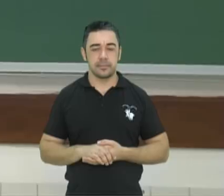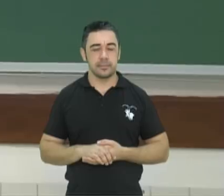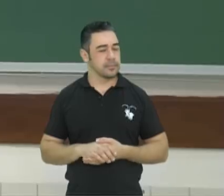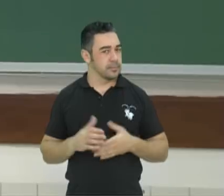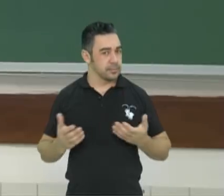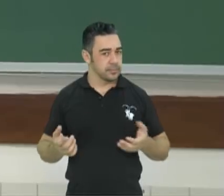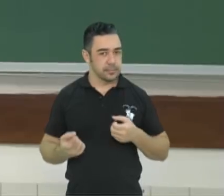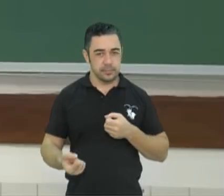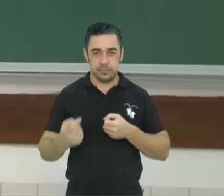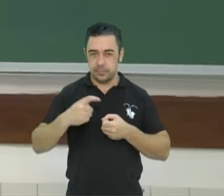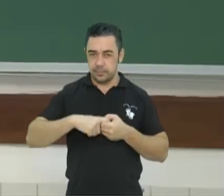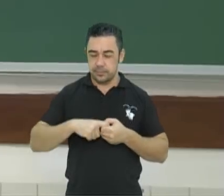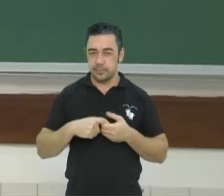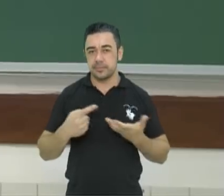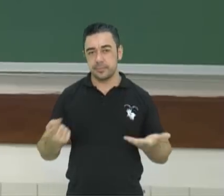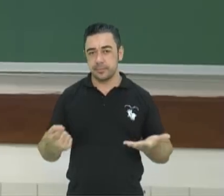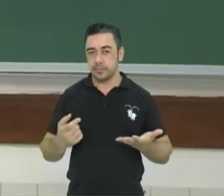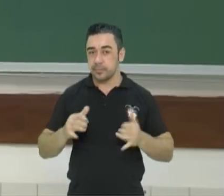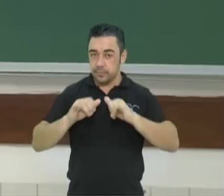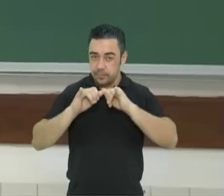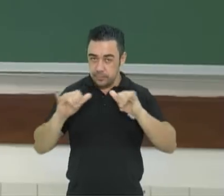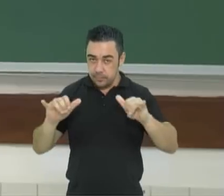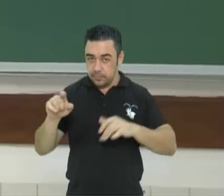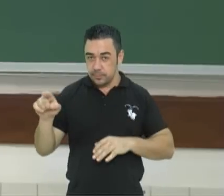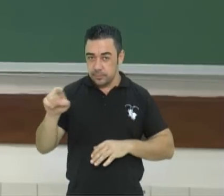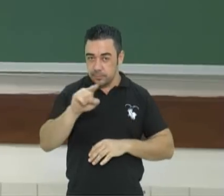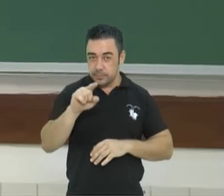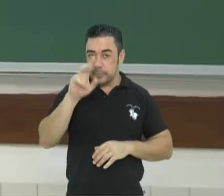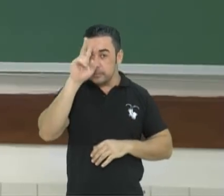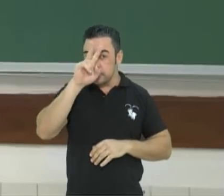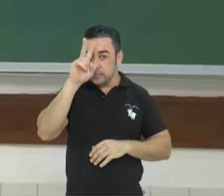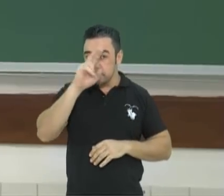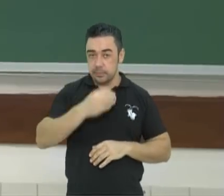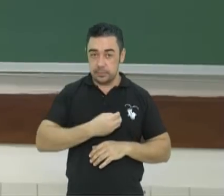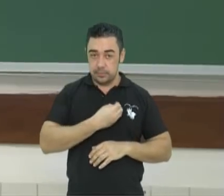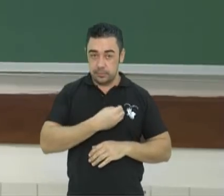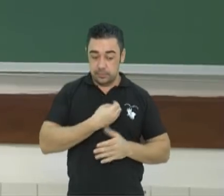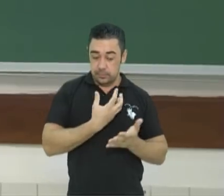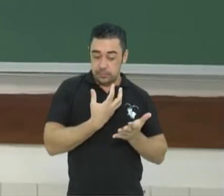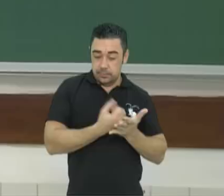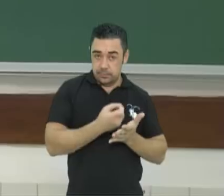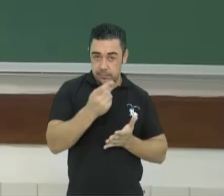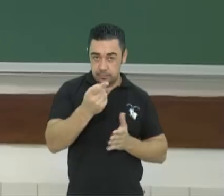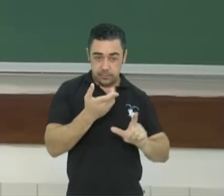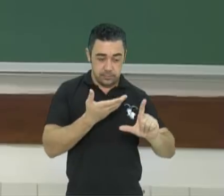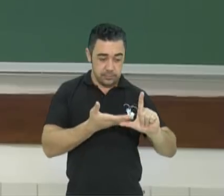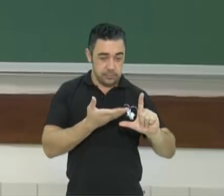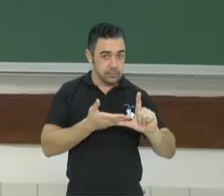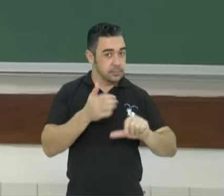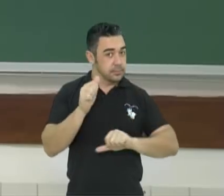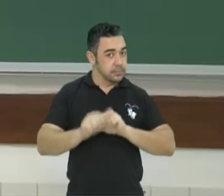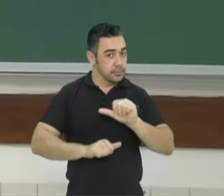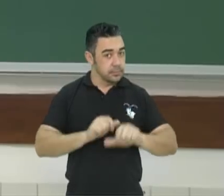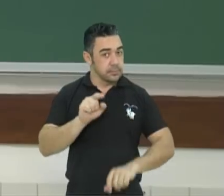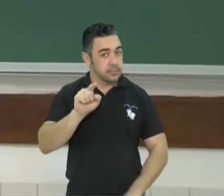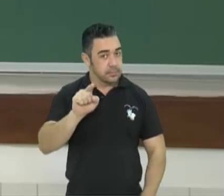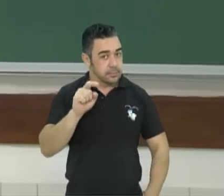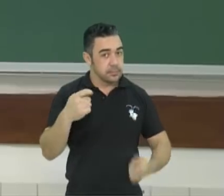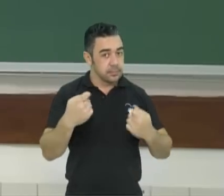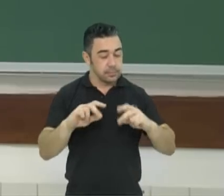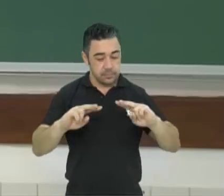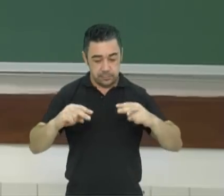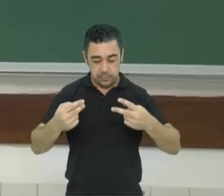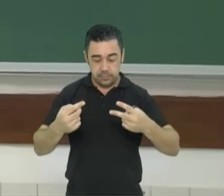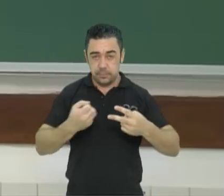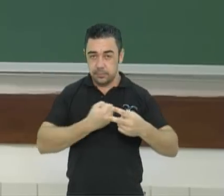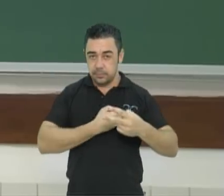Pessoal, voltamos, hein? Aquele recadinho. Lembrem-se que o registro de frequência no Classroom mudou. Você tem que clicar no link